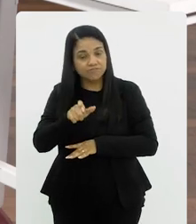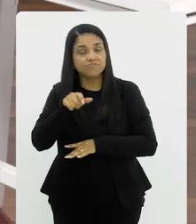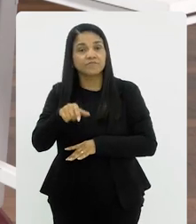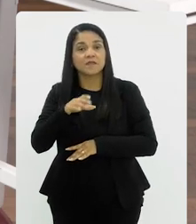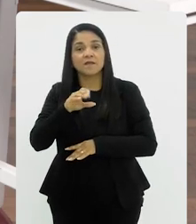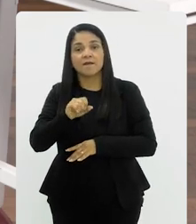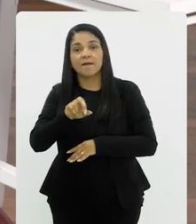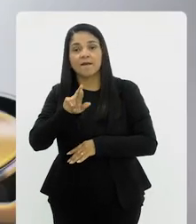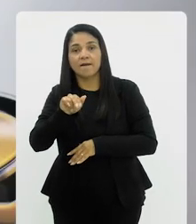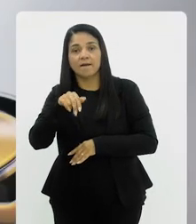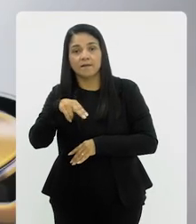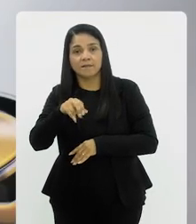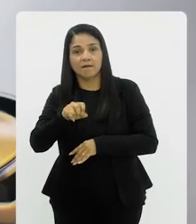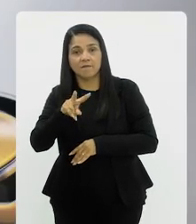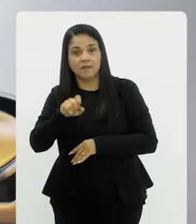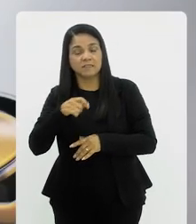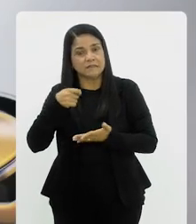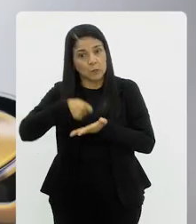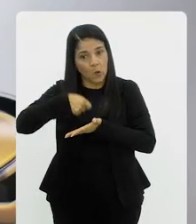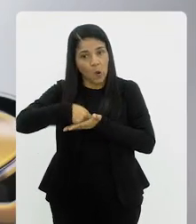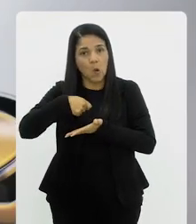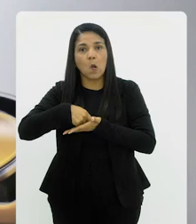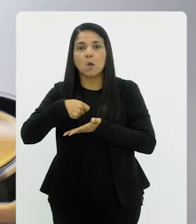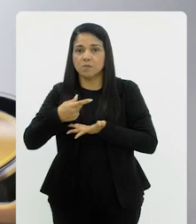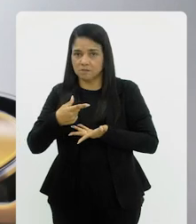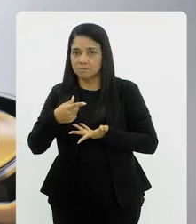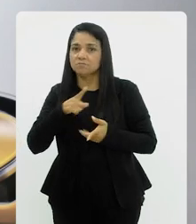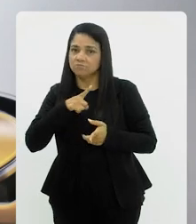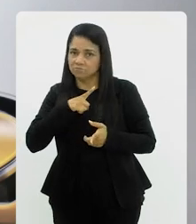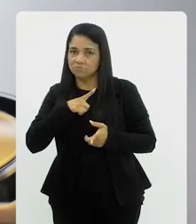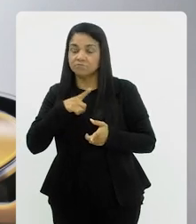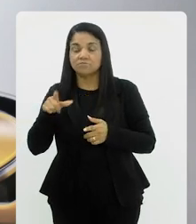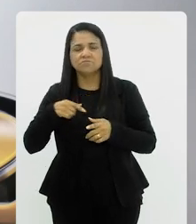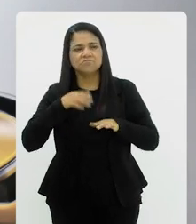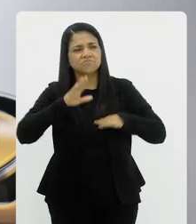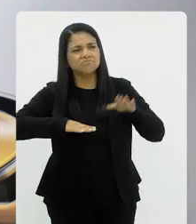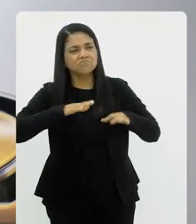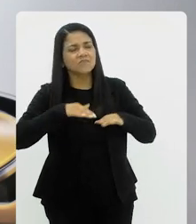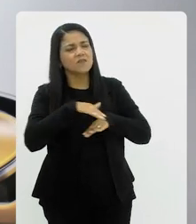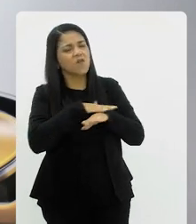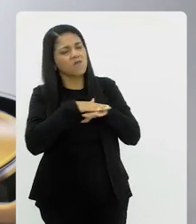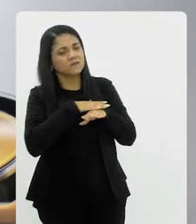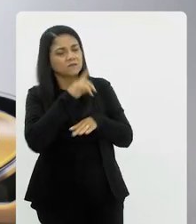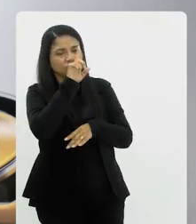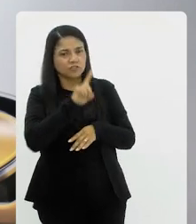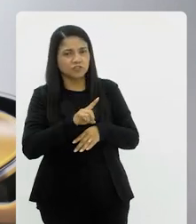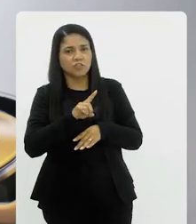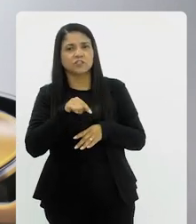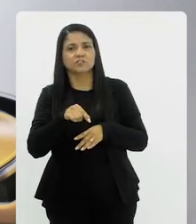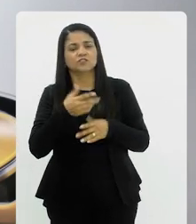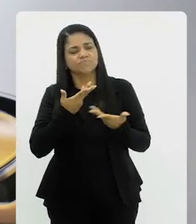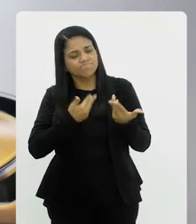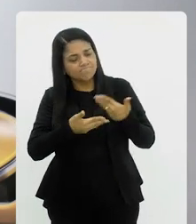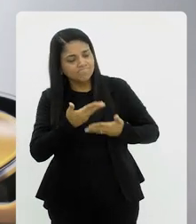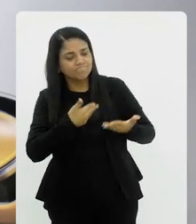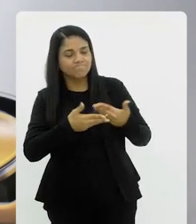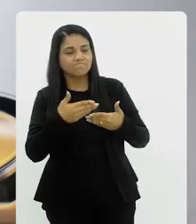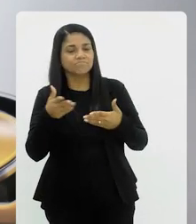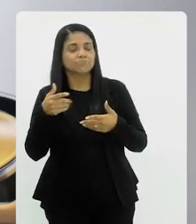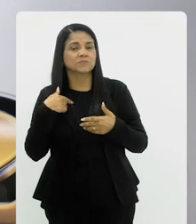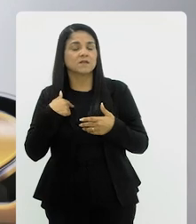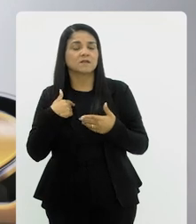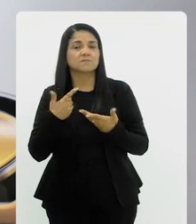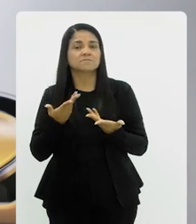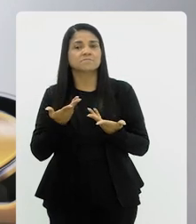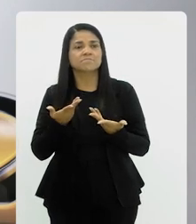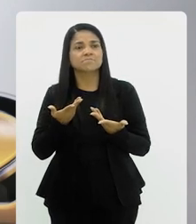enquanto carnavalesco e toda hora existe essa cobrança, né? Uma vez eu estava conversando com a dirigente de uma escola de samba, estava